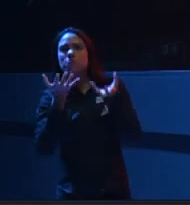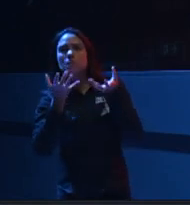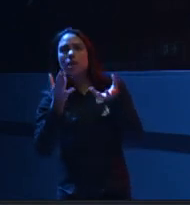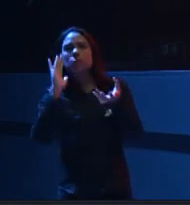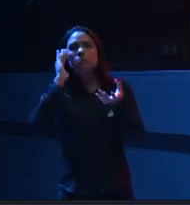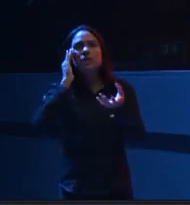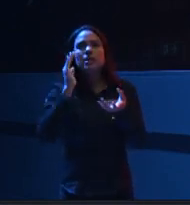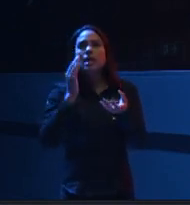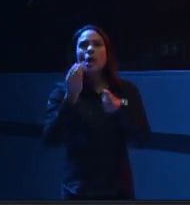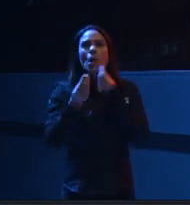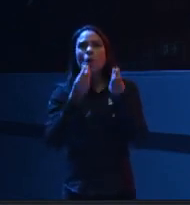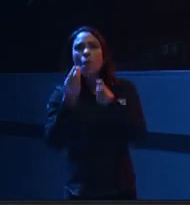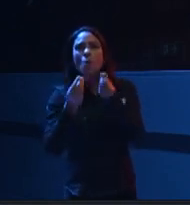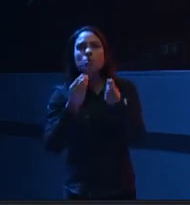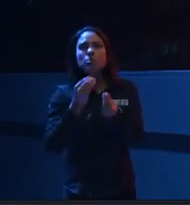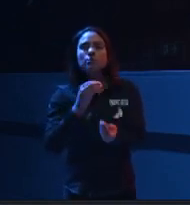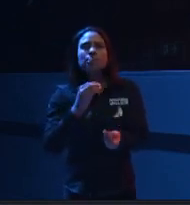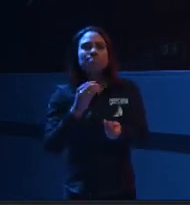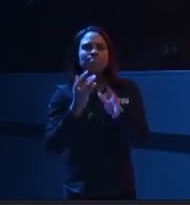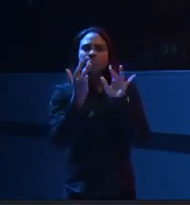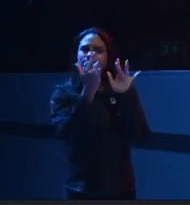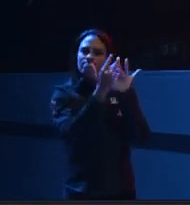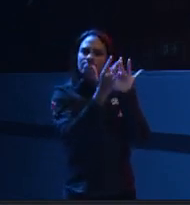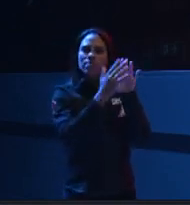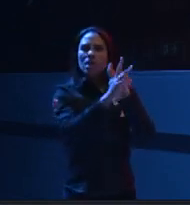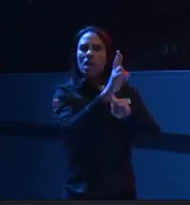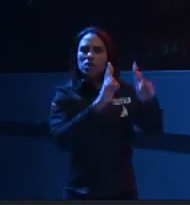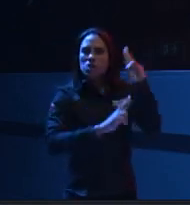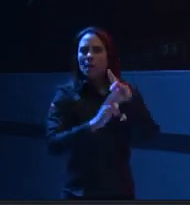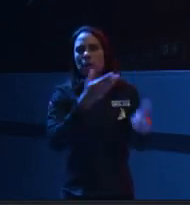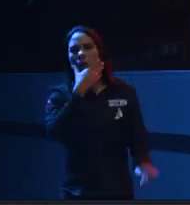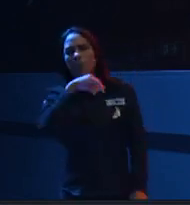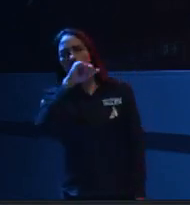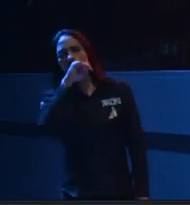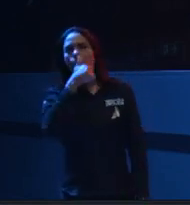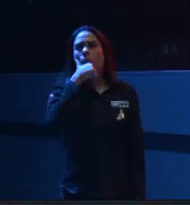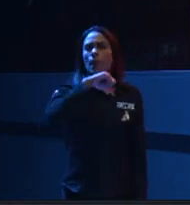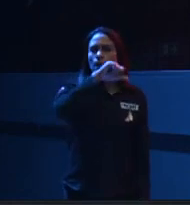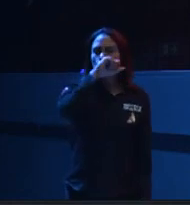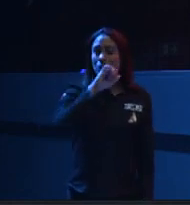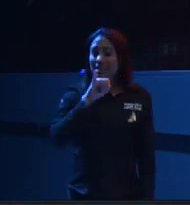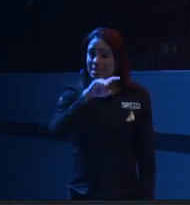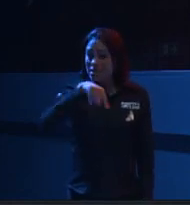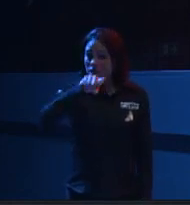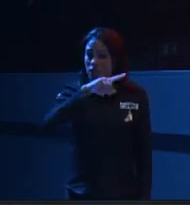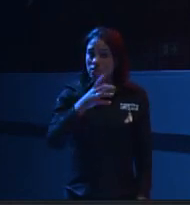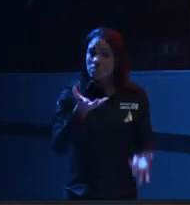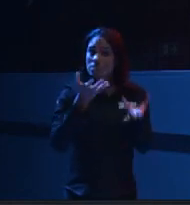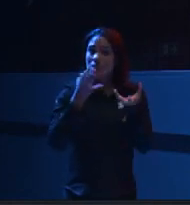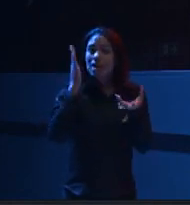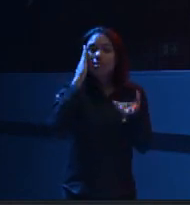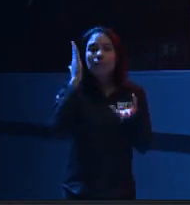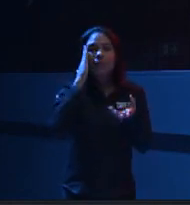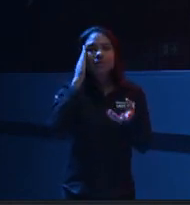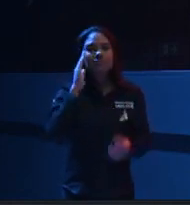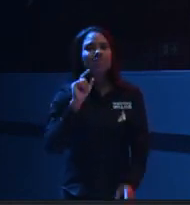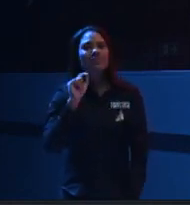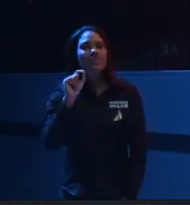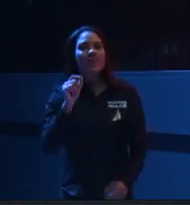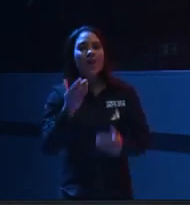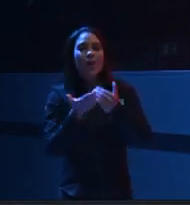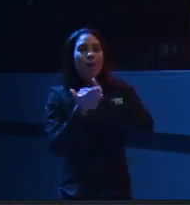pai pela sua mãe e ter uma vida de filho e pai novamente se você quer saber isso tudo começa em